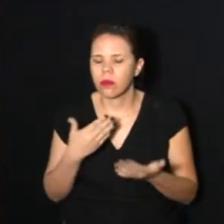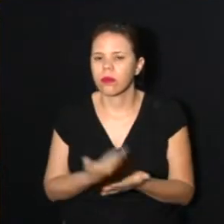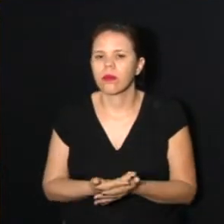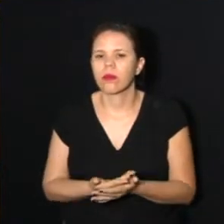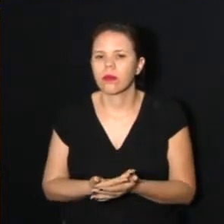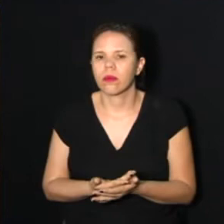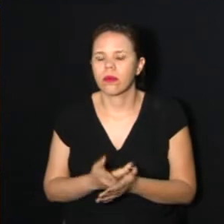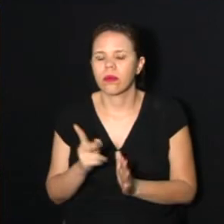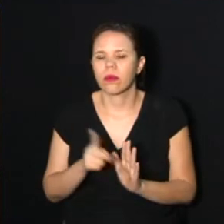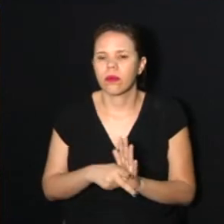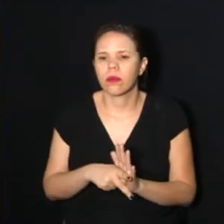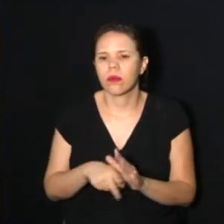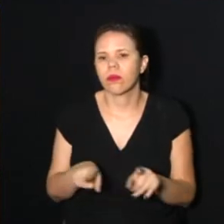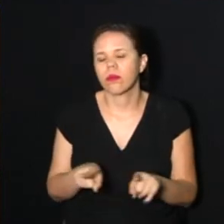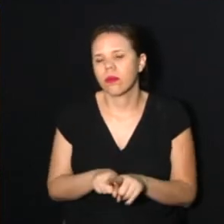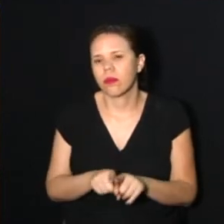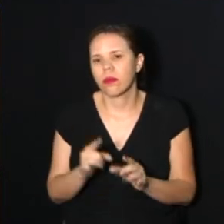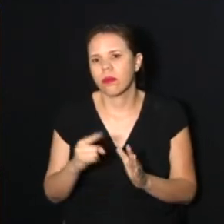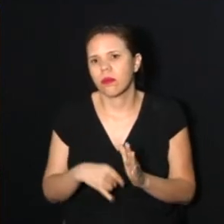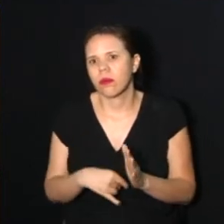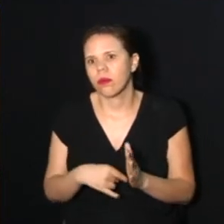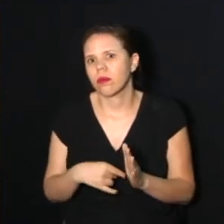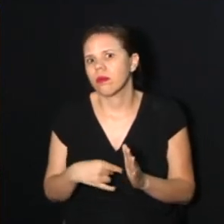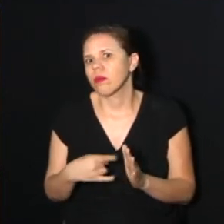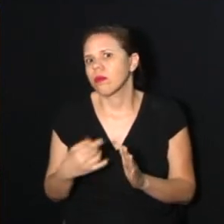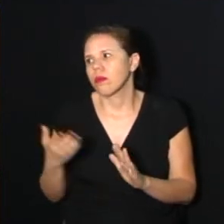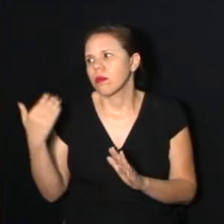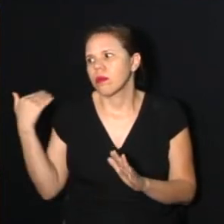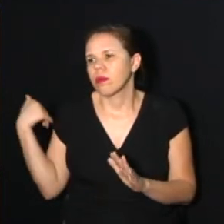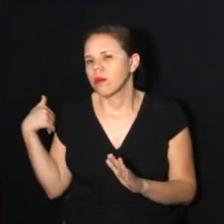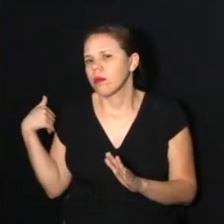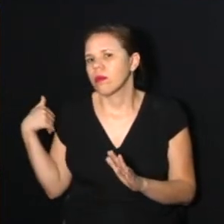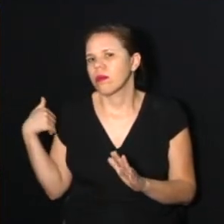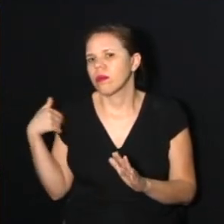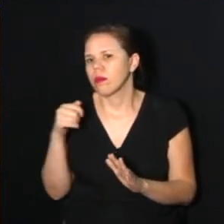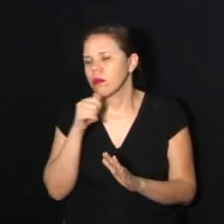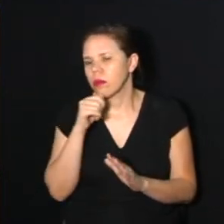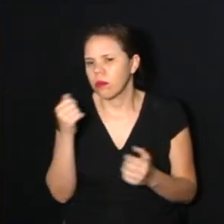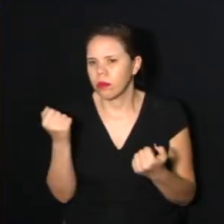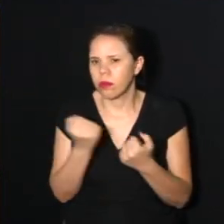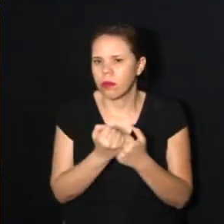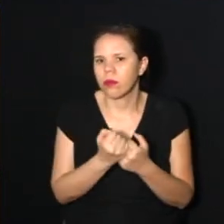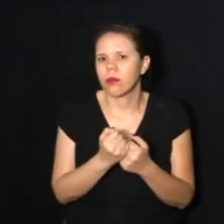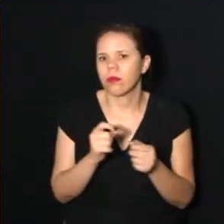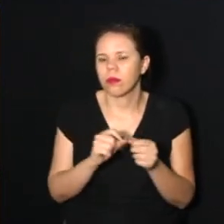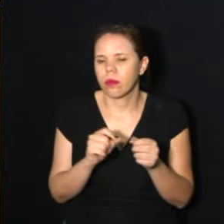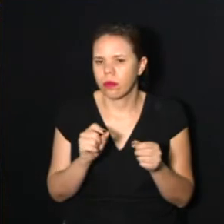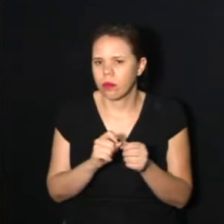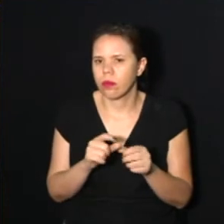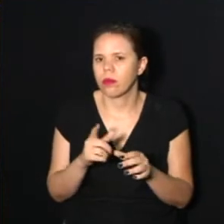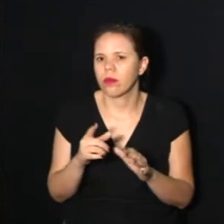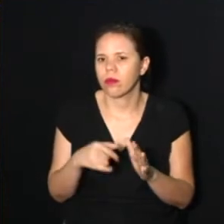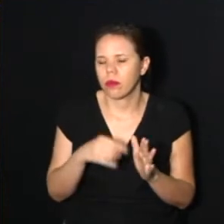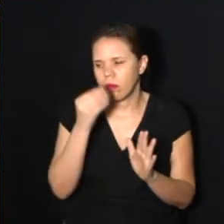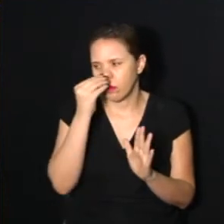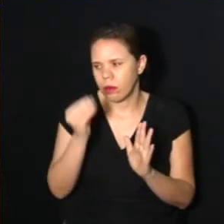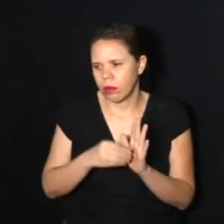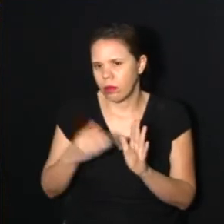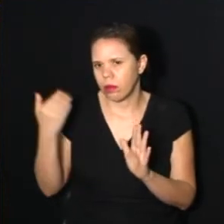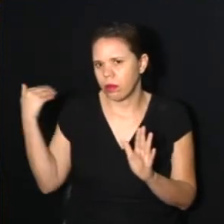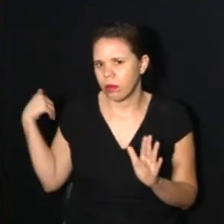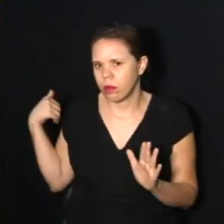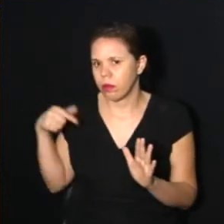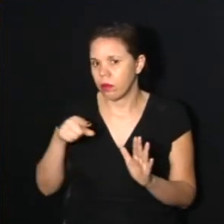tanto ao projeto quanto ao substitutivo, e, enfim, elas foram também rejeitadas. O senhor quer